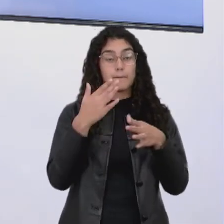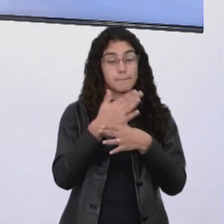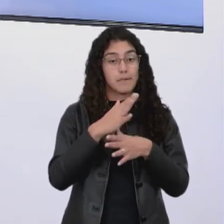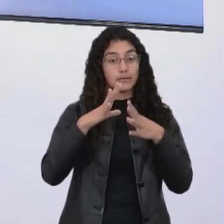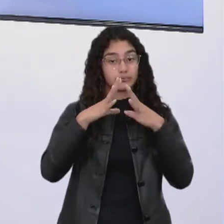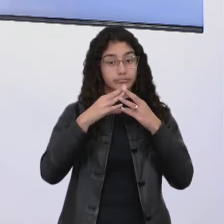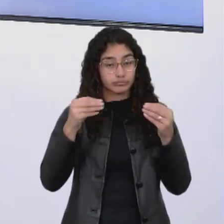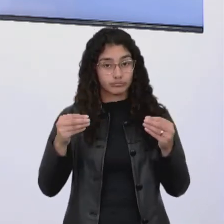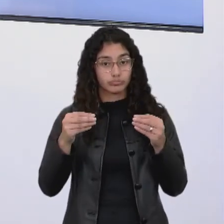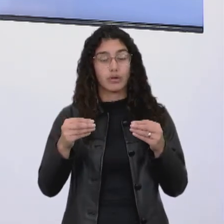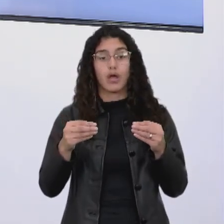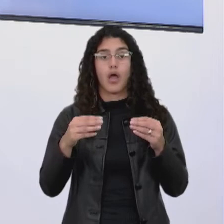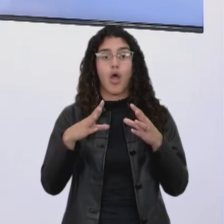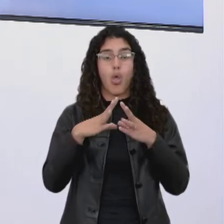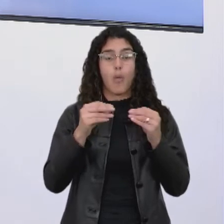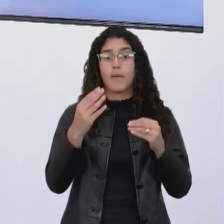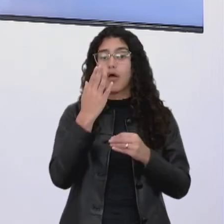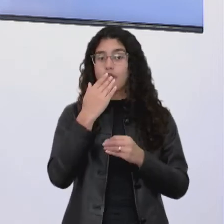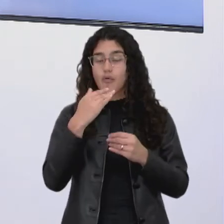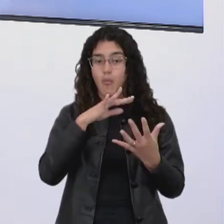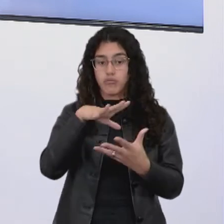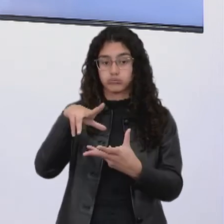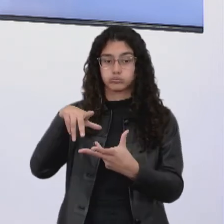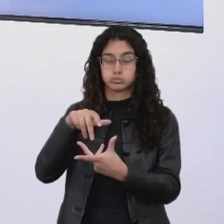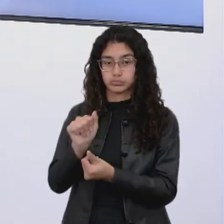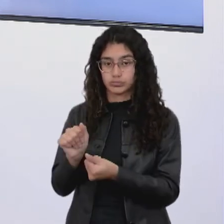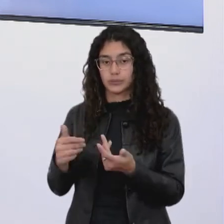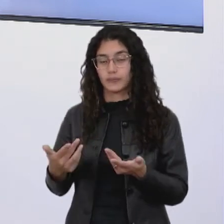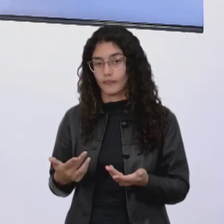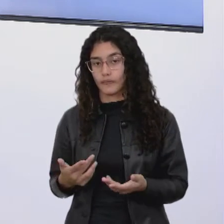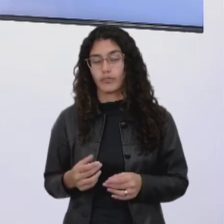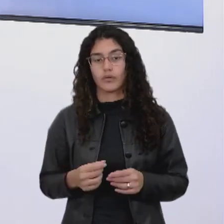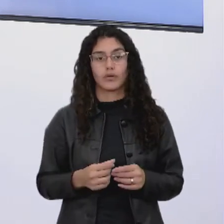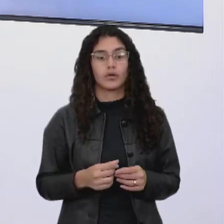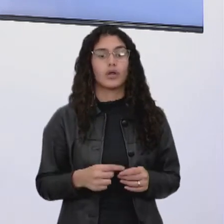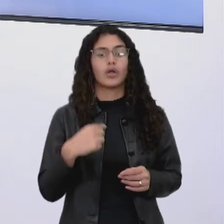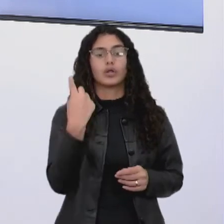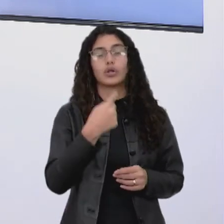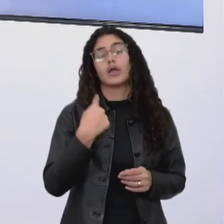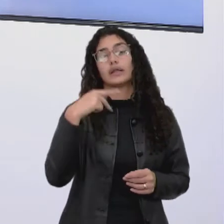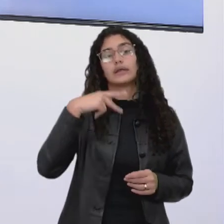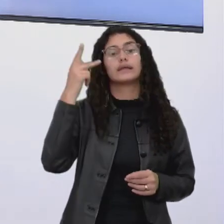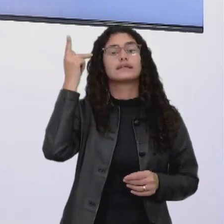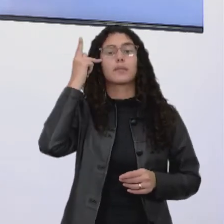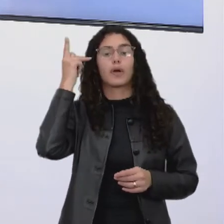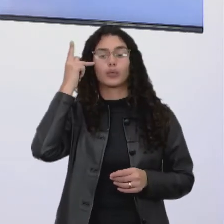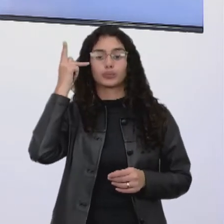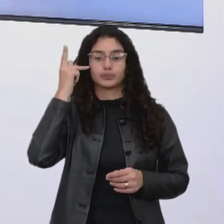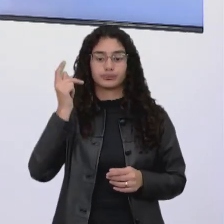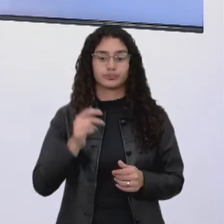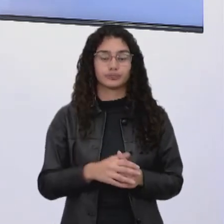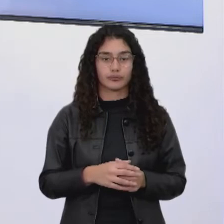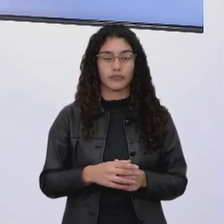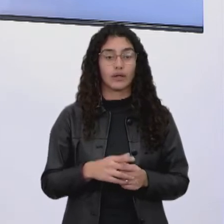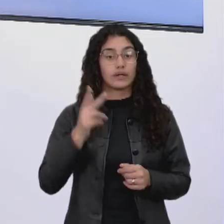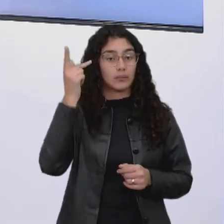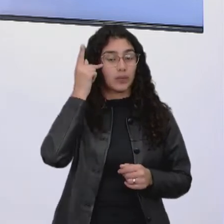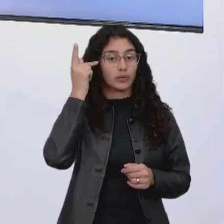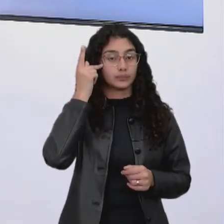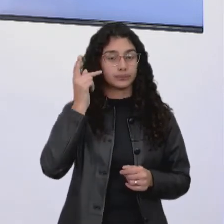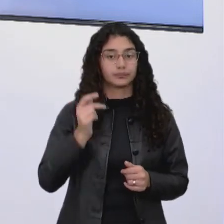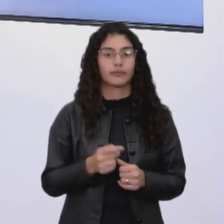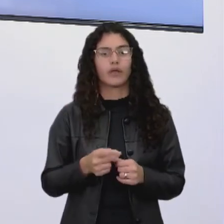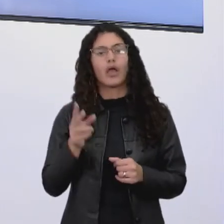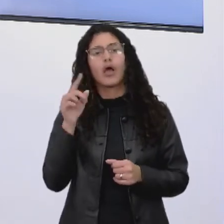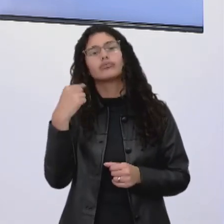fome, então vamos dizer assim, estamos em São Paulo. Vamos dizer, estamos em São Paulo, cidade de São Paulo.